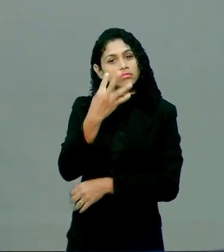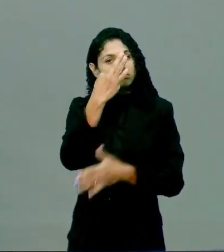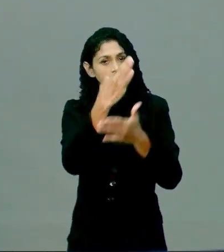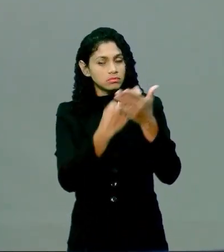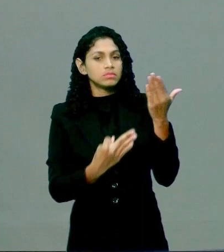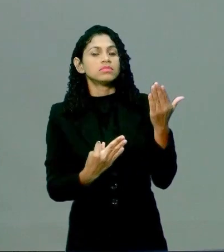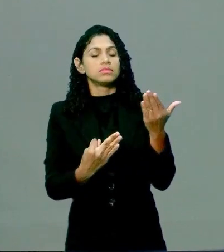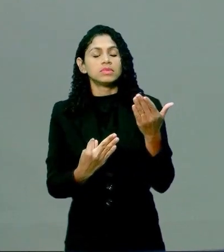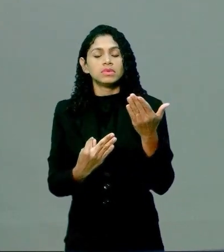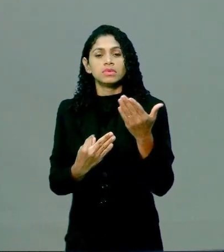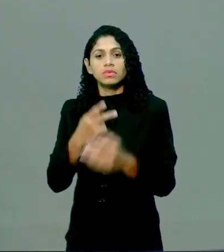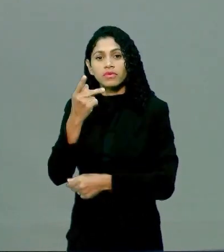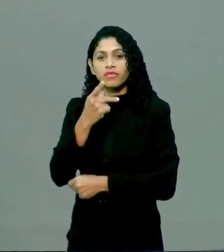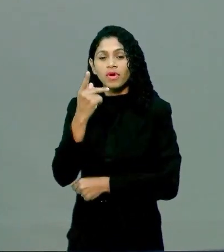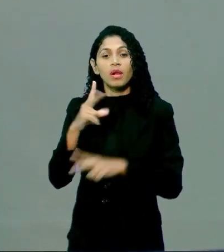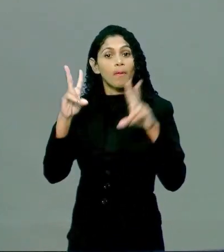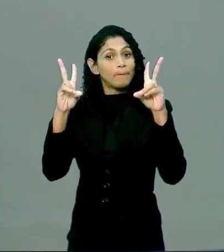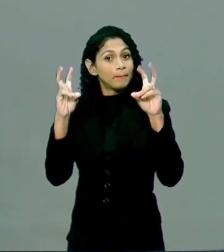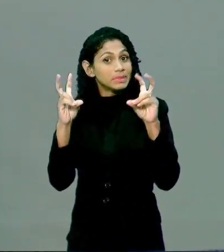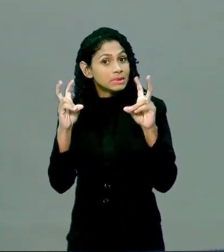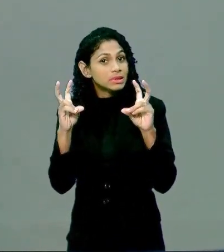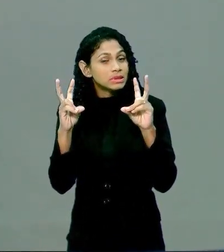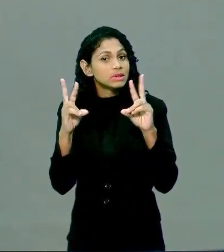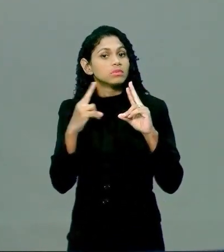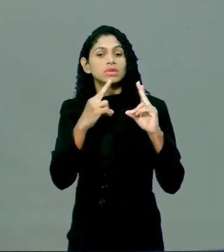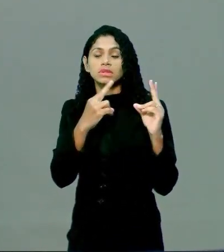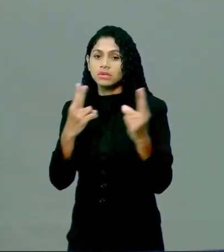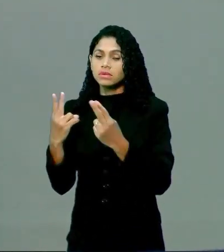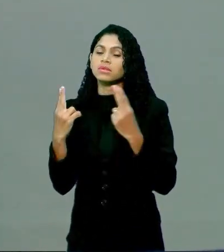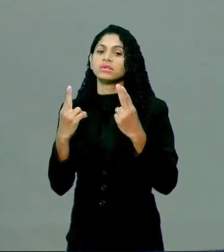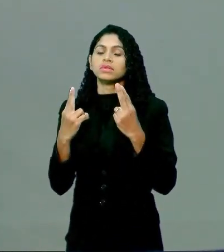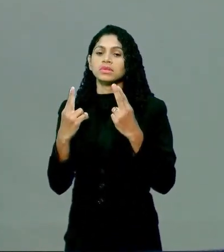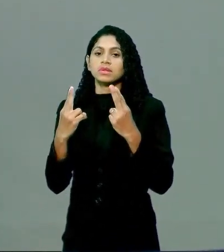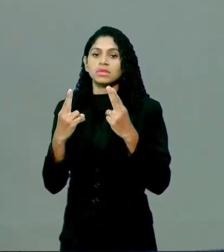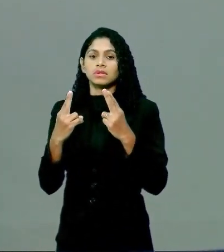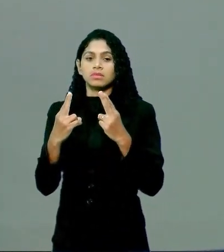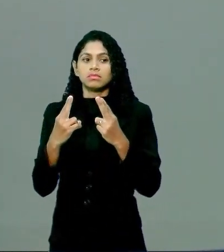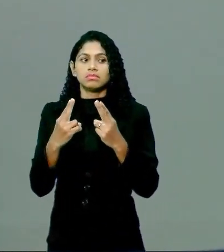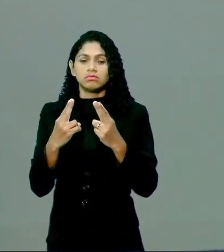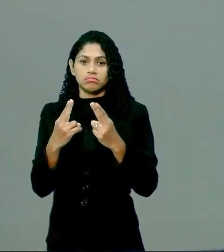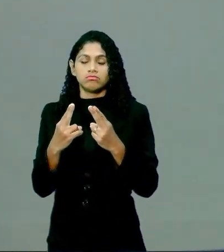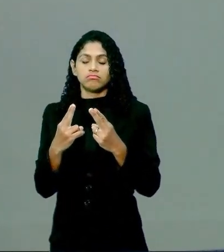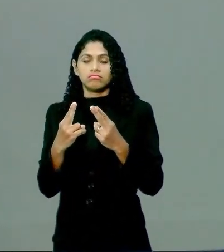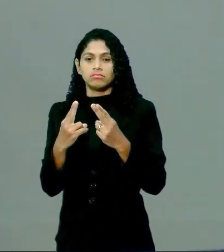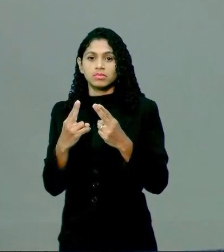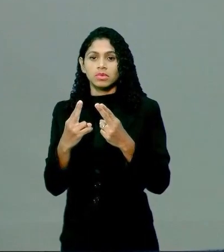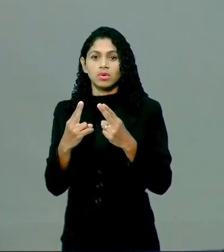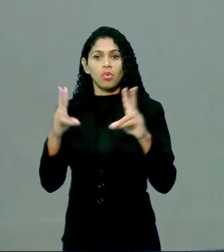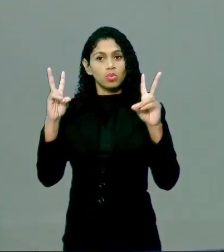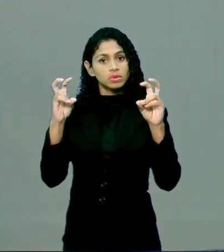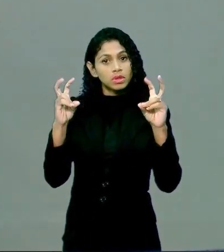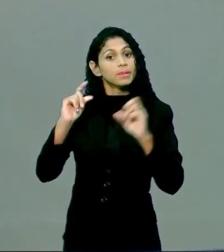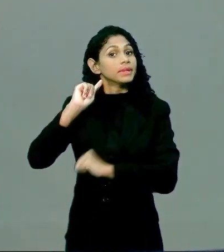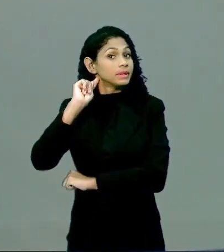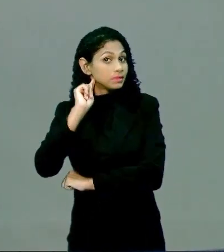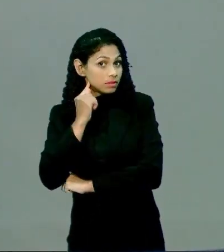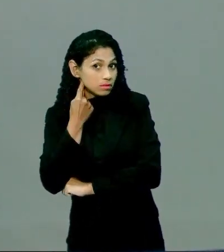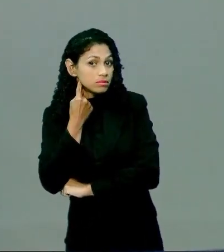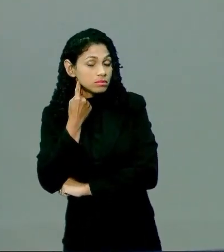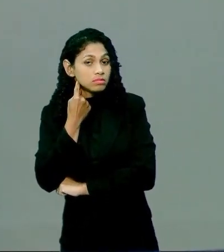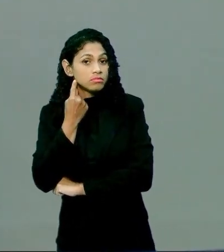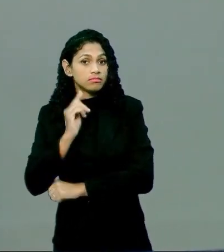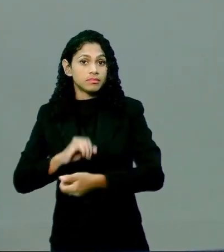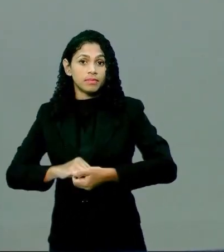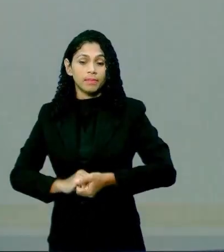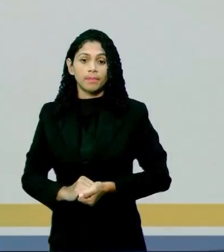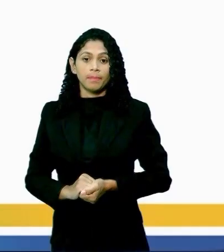acerca do lixo. Só que a abordagem dessa temática acontece de formas diferentes, tá? E a partir daí a gente